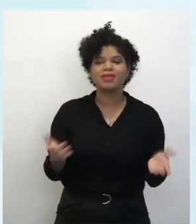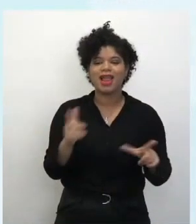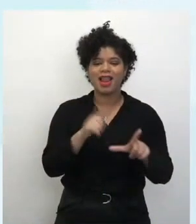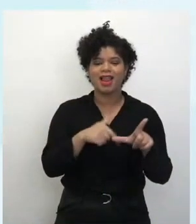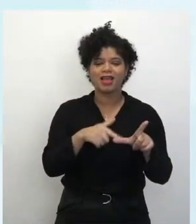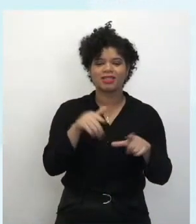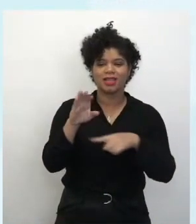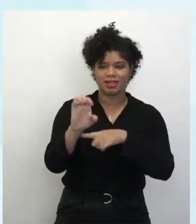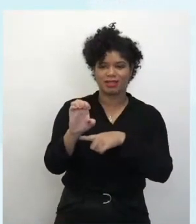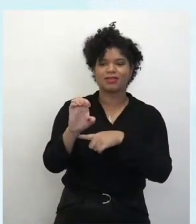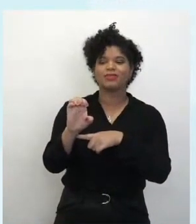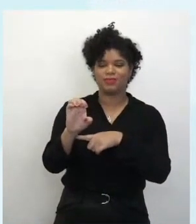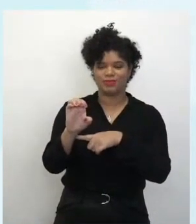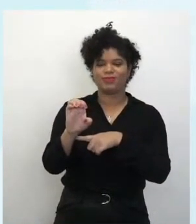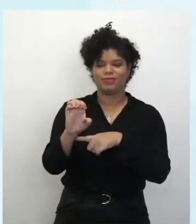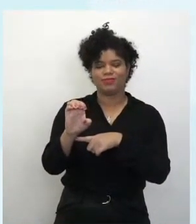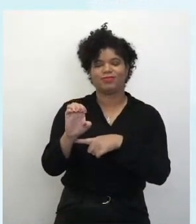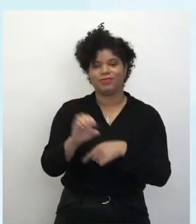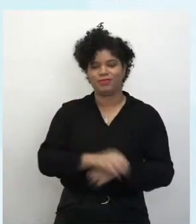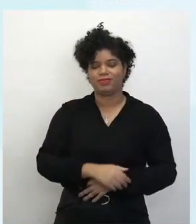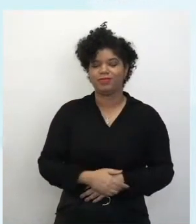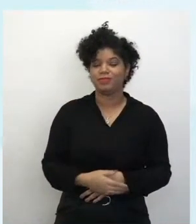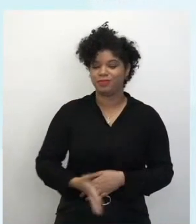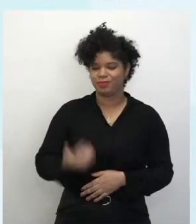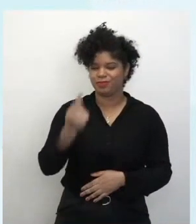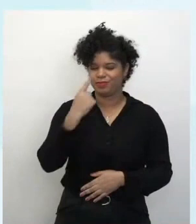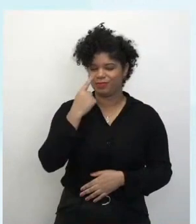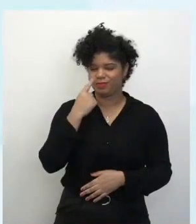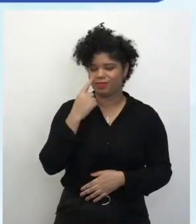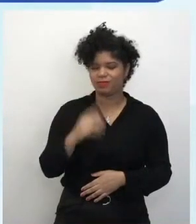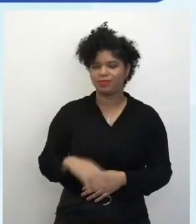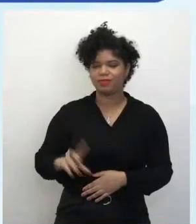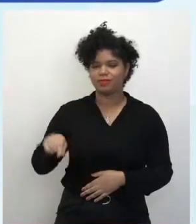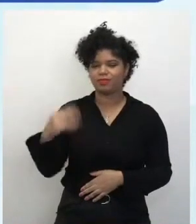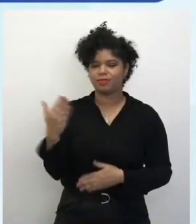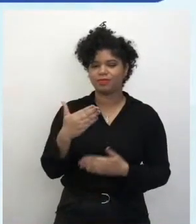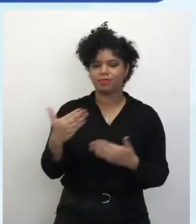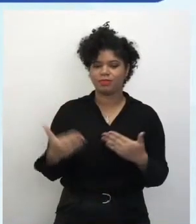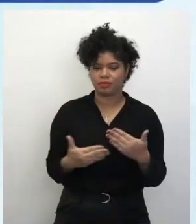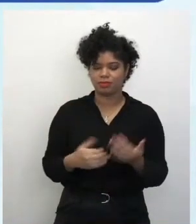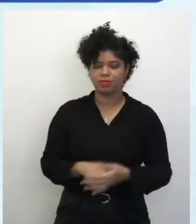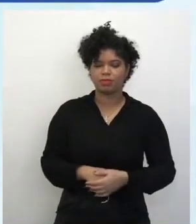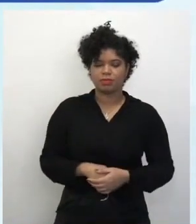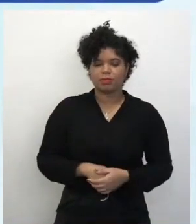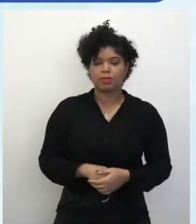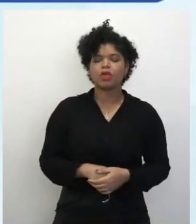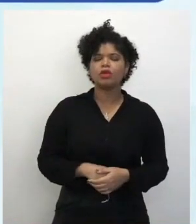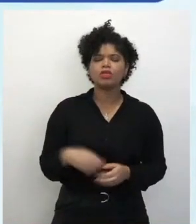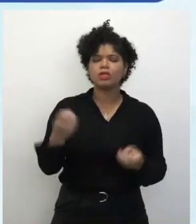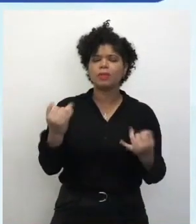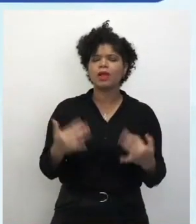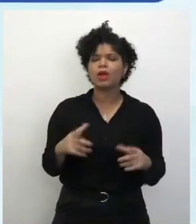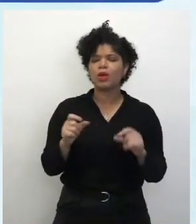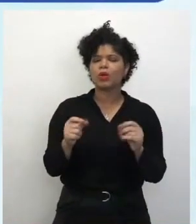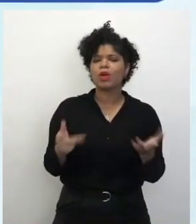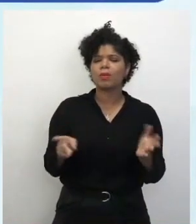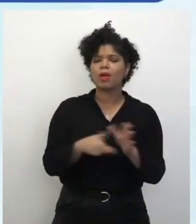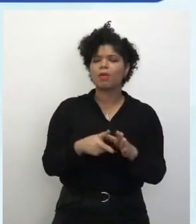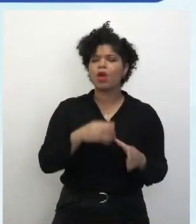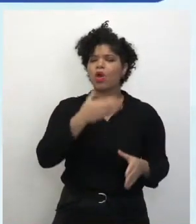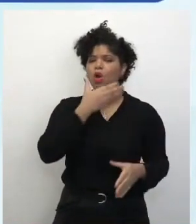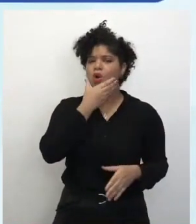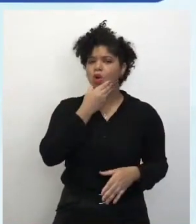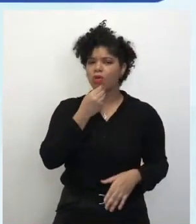resposta e muito bem vamos agora trocar o led vamos falar um pouco do que foi o estado varguista